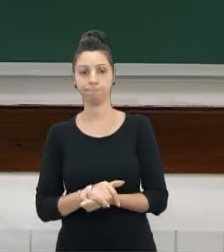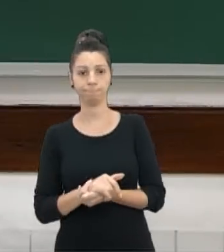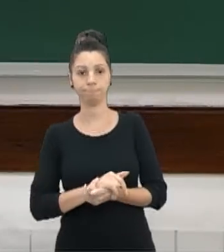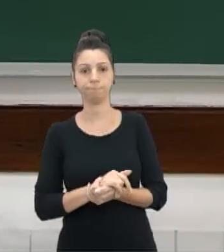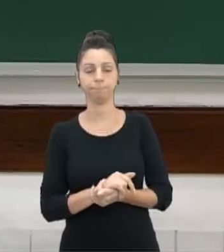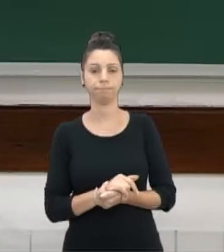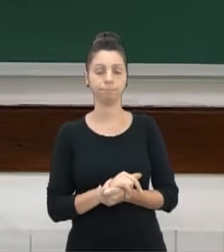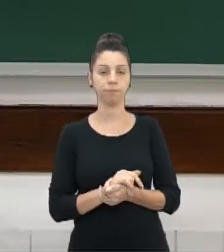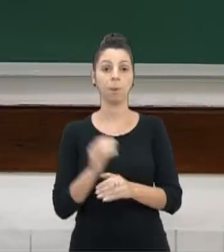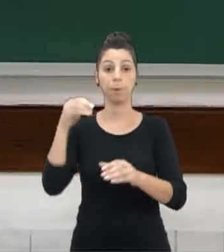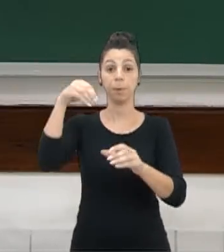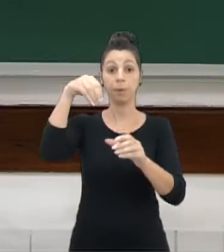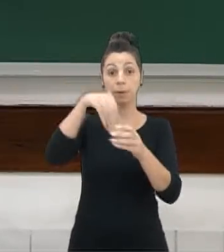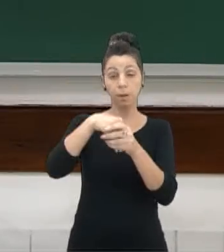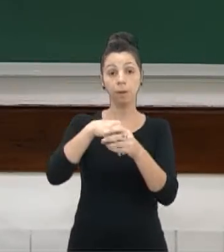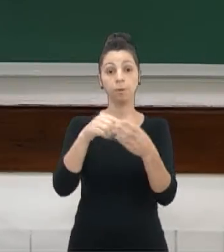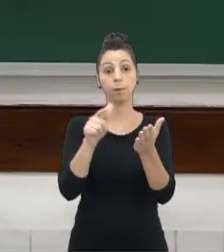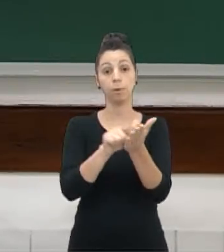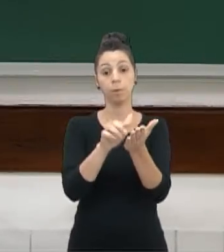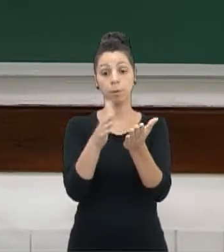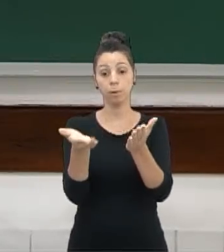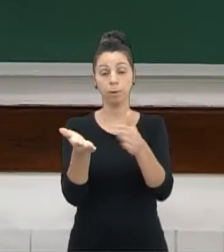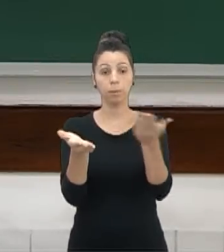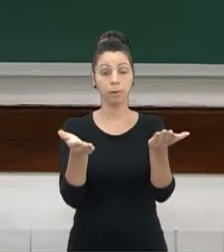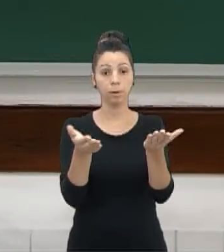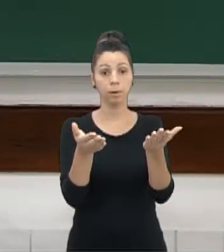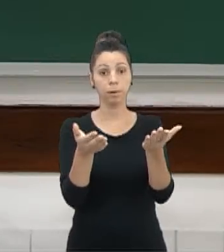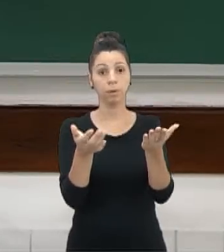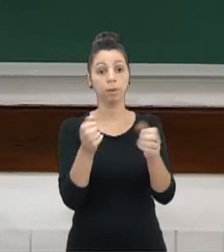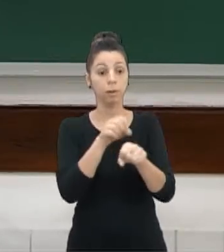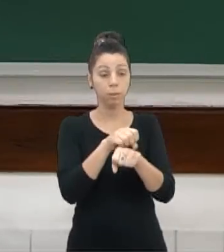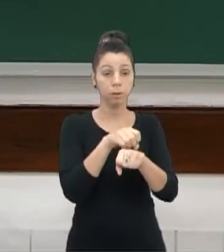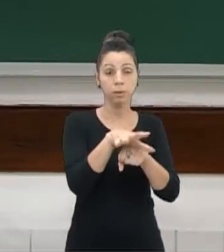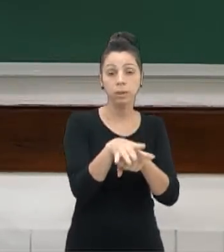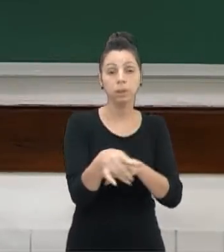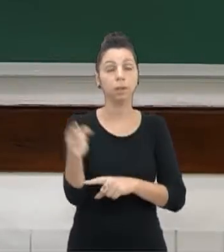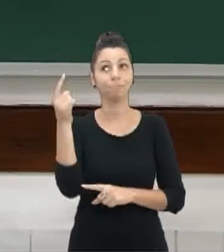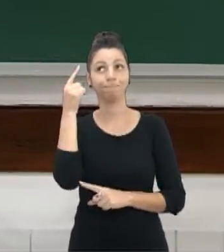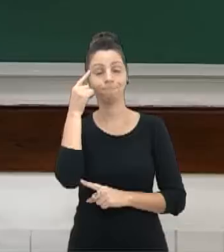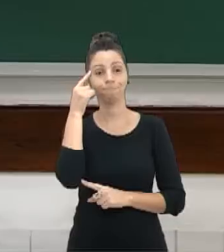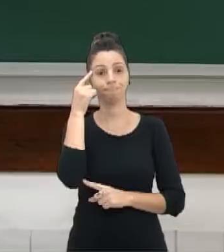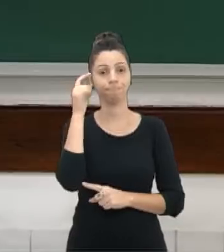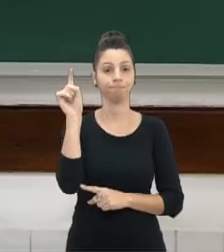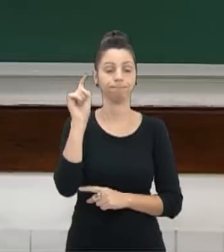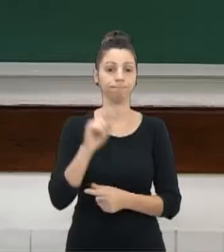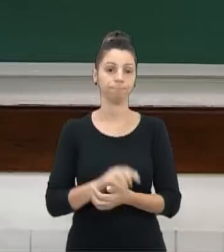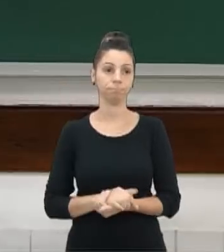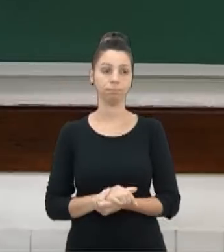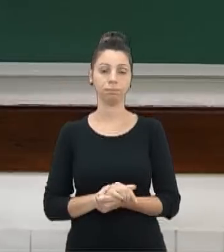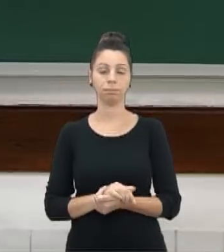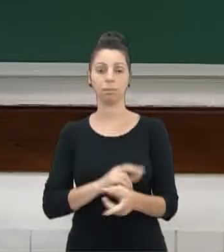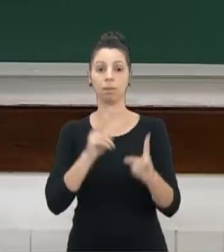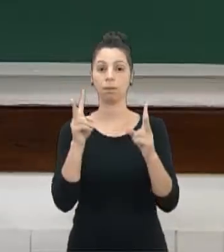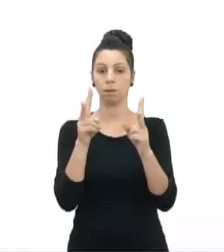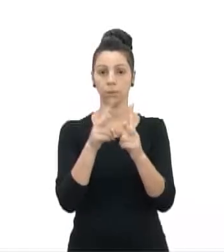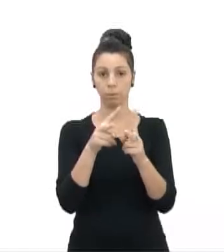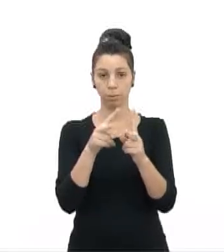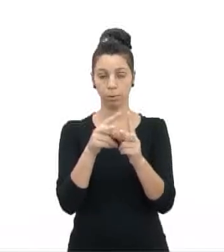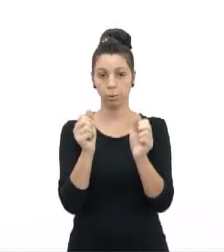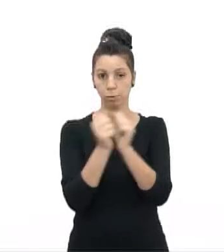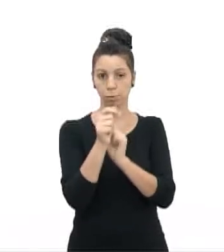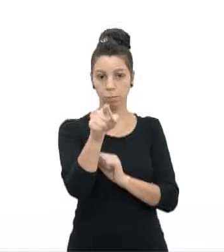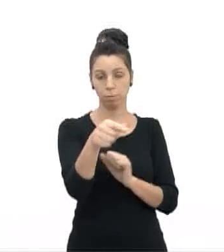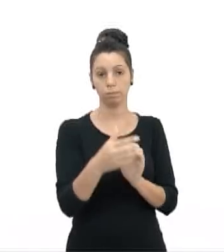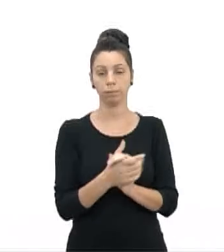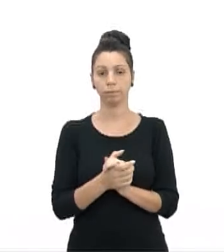Nesse folder ele vai trazer para nós duas dicas sobre pensamento e a professora vai trabalhar com duas aqui com você.